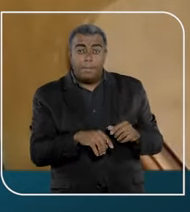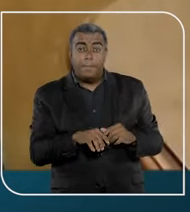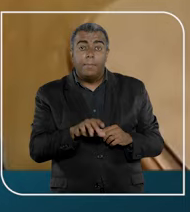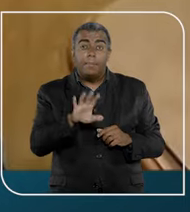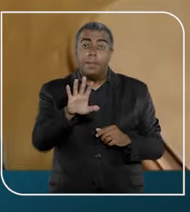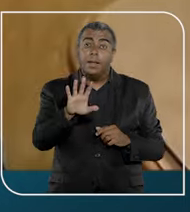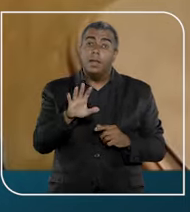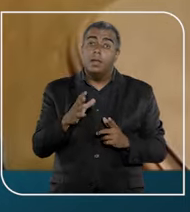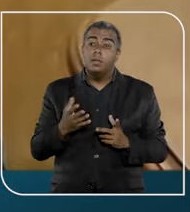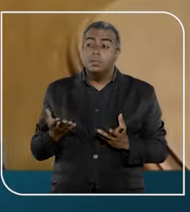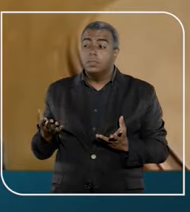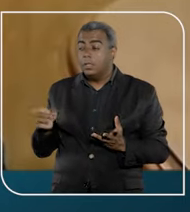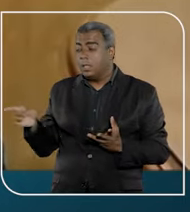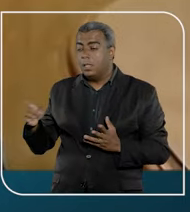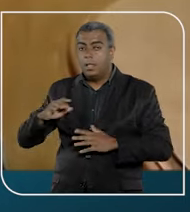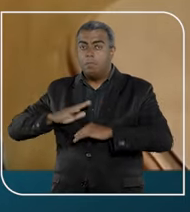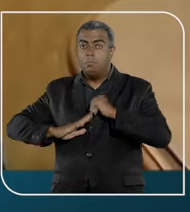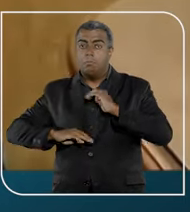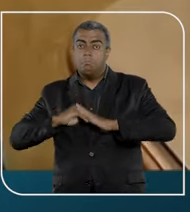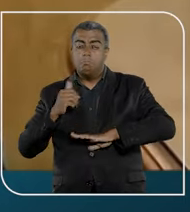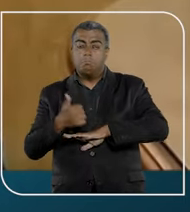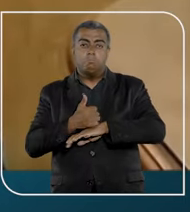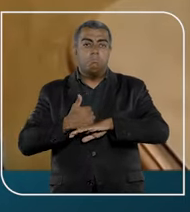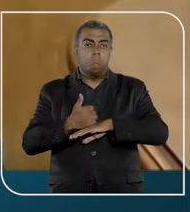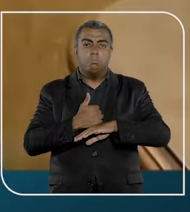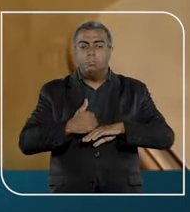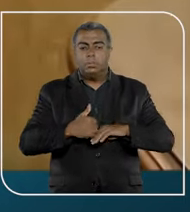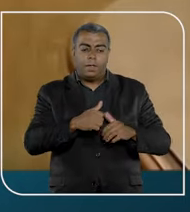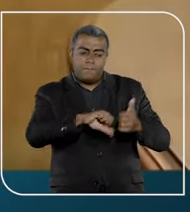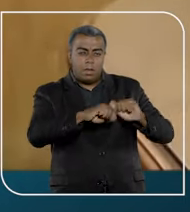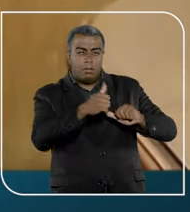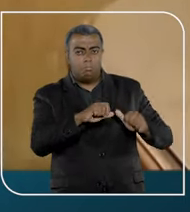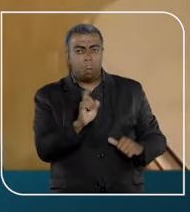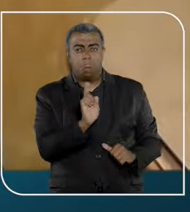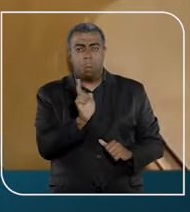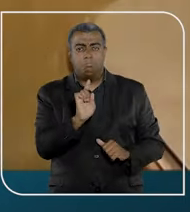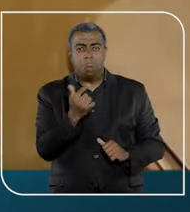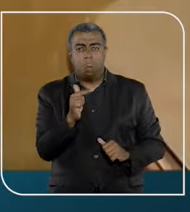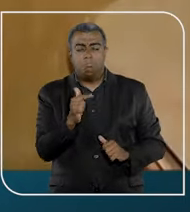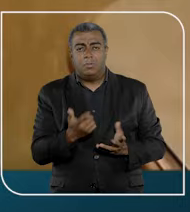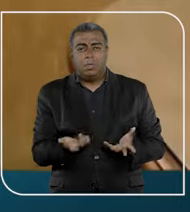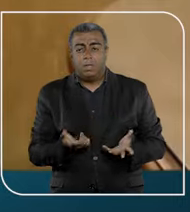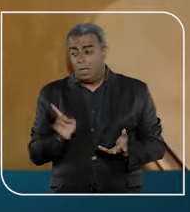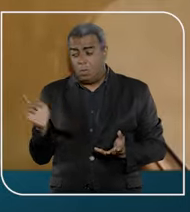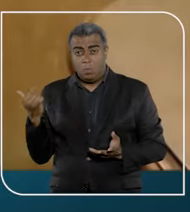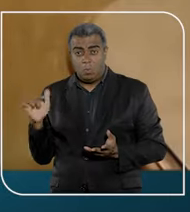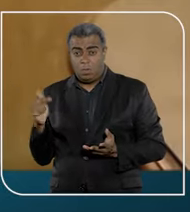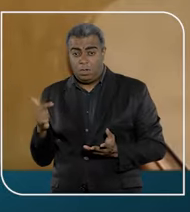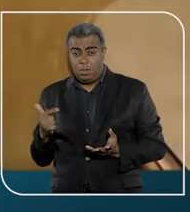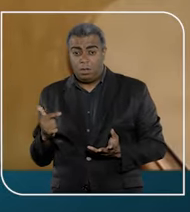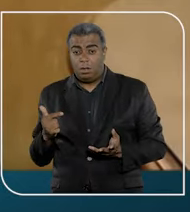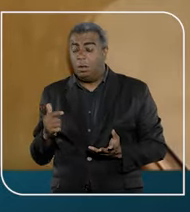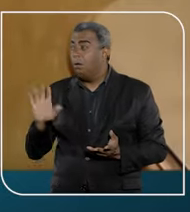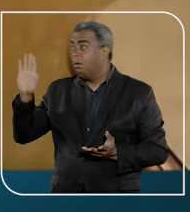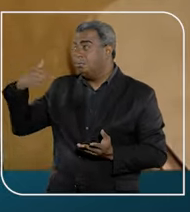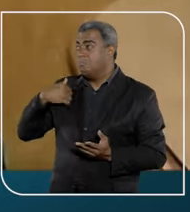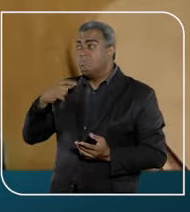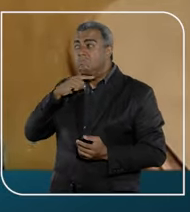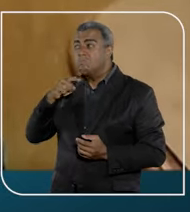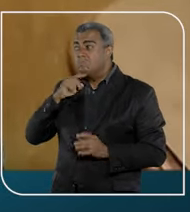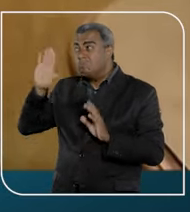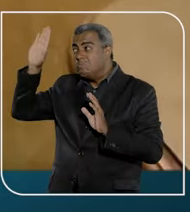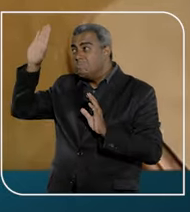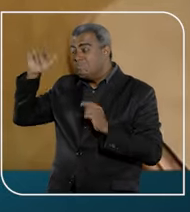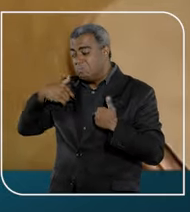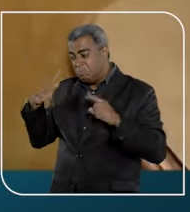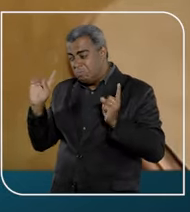Porém, às vezes o oficial não tem capacidade para fazer essa avaliação. E quando ele não tem,